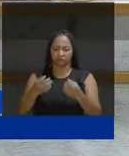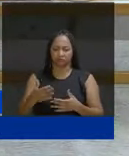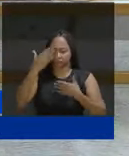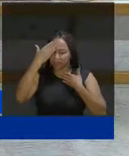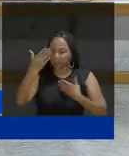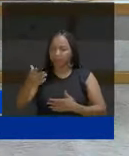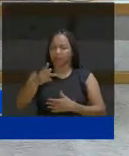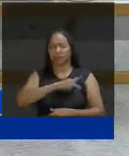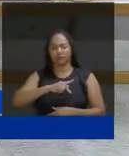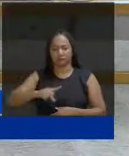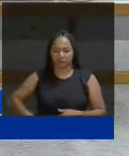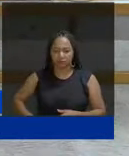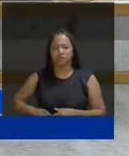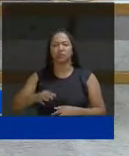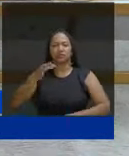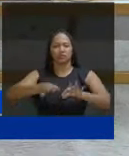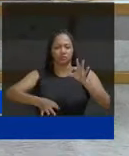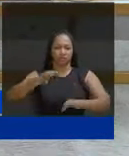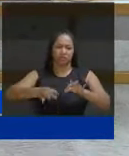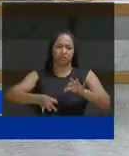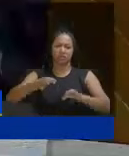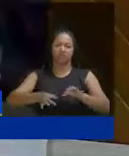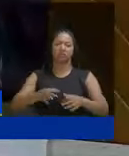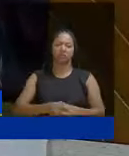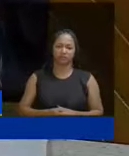Obrigado, senhor presidente, eminentes pares.